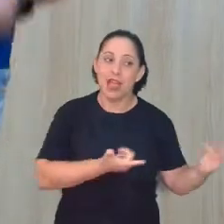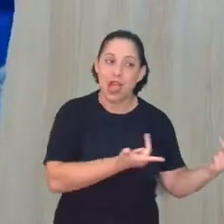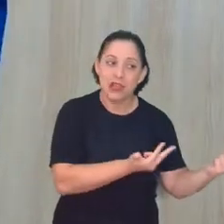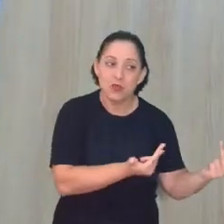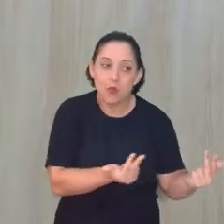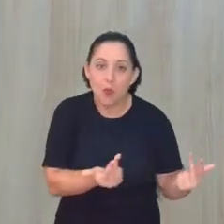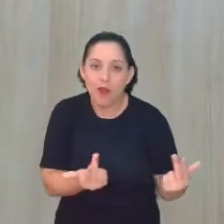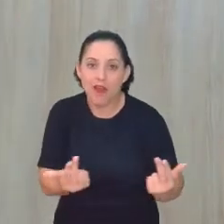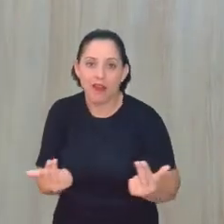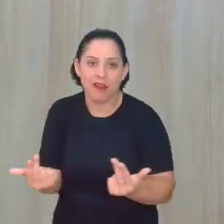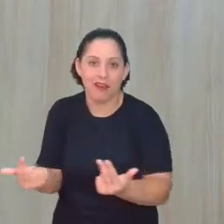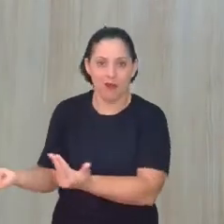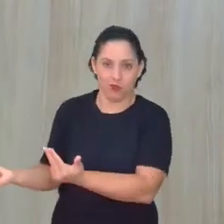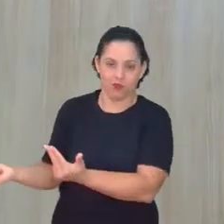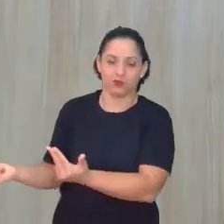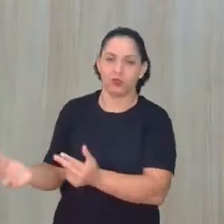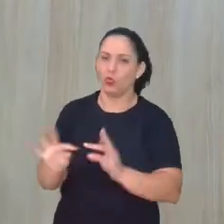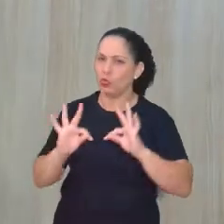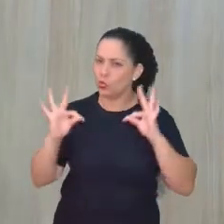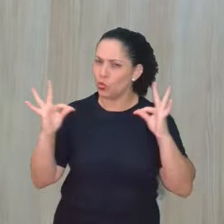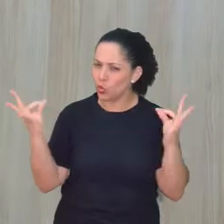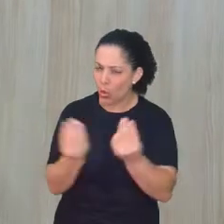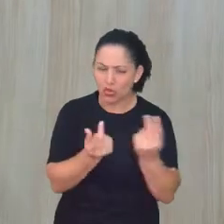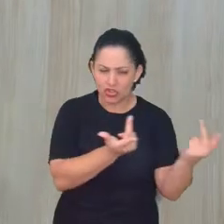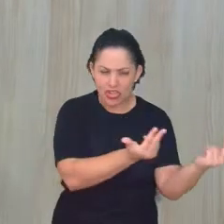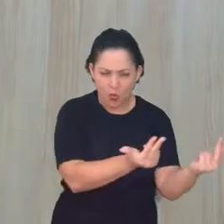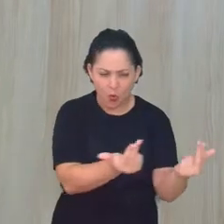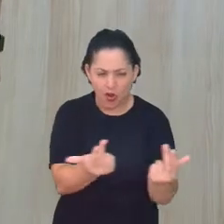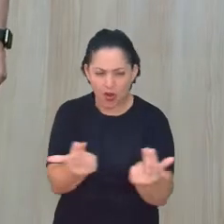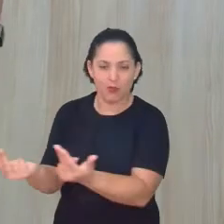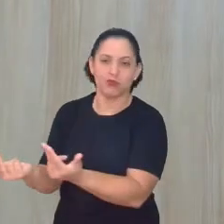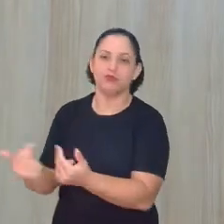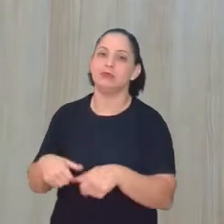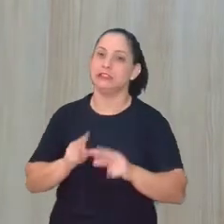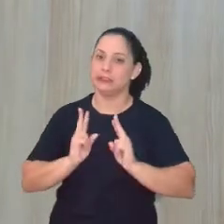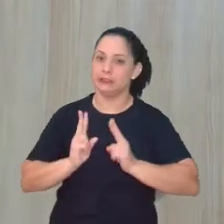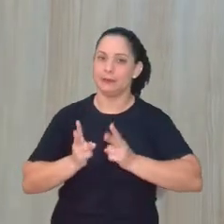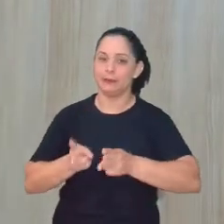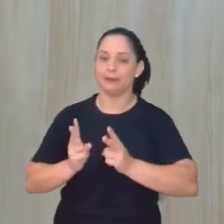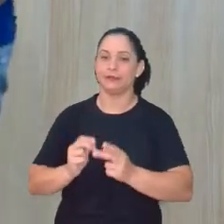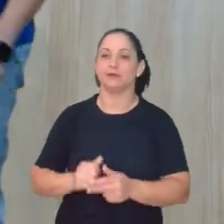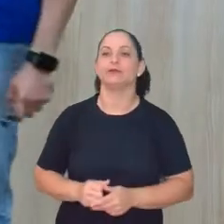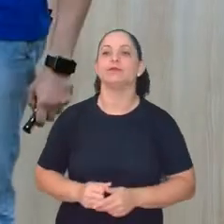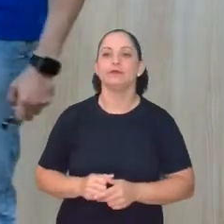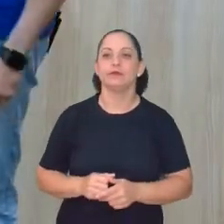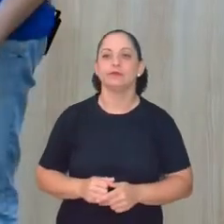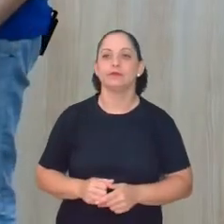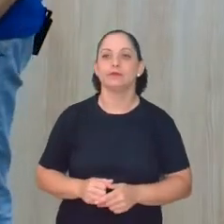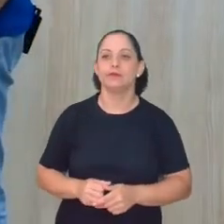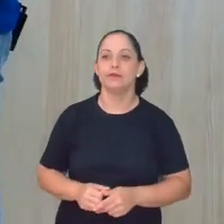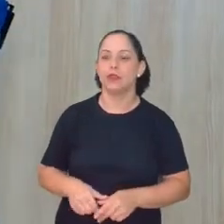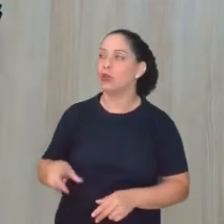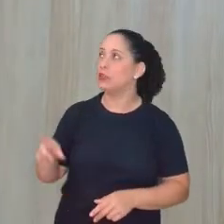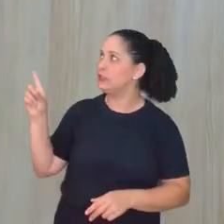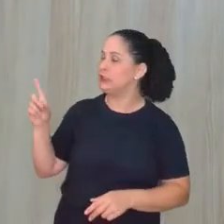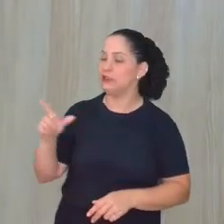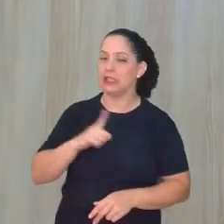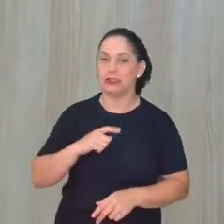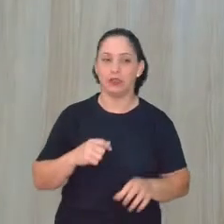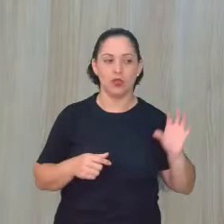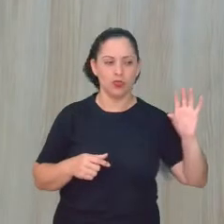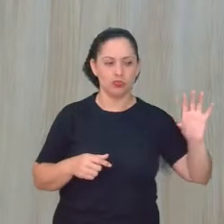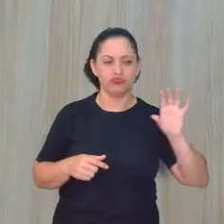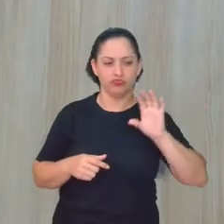Tem que dar tudinho, pessoal. Tudo a mesma razão irredutível. Certo? Então, aqui, ó, como essas 3 razões são